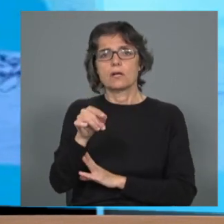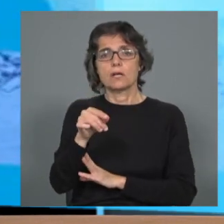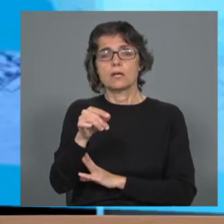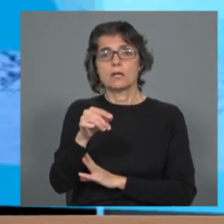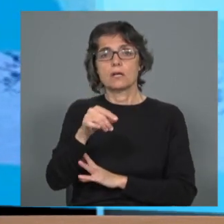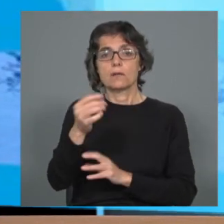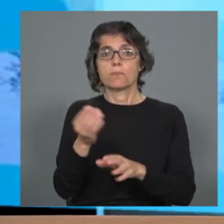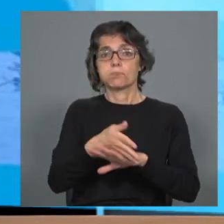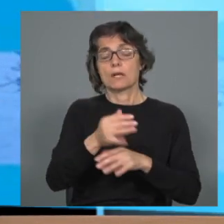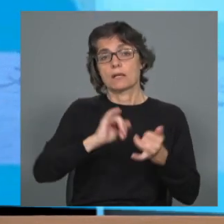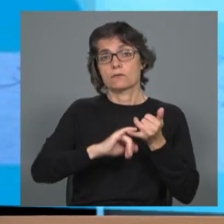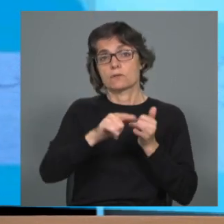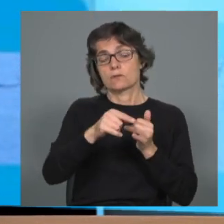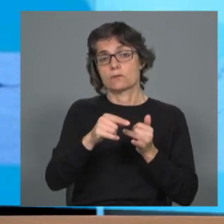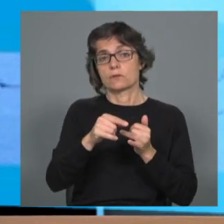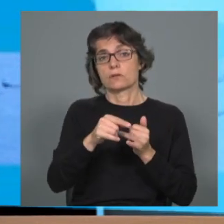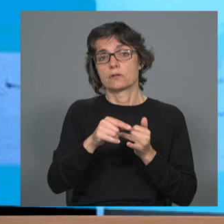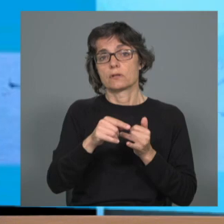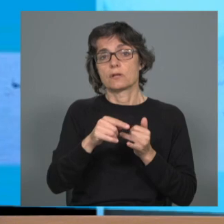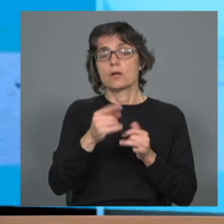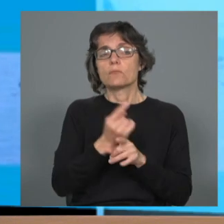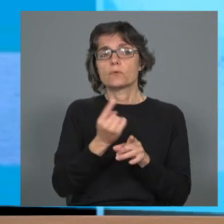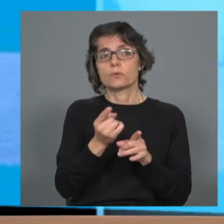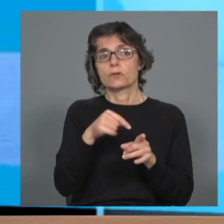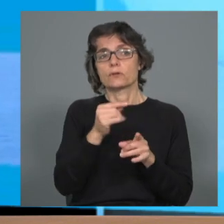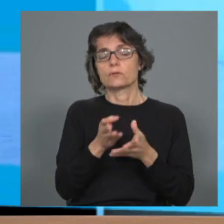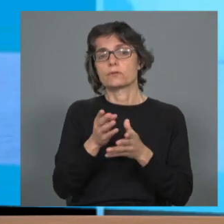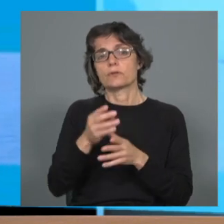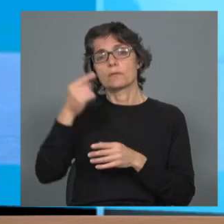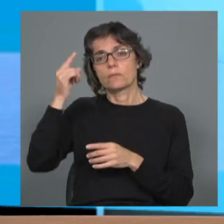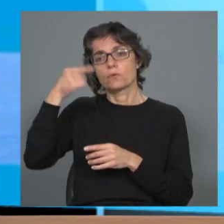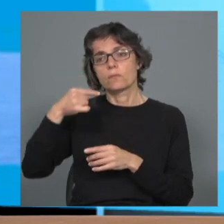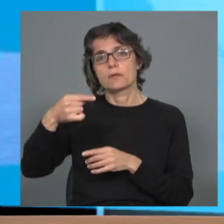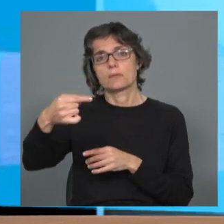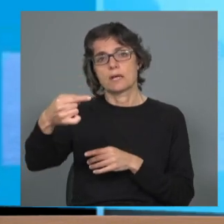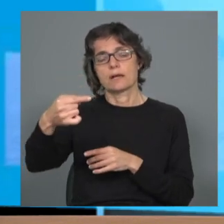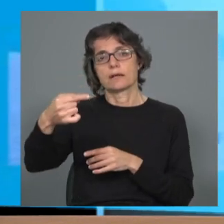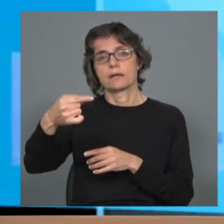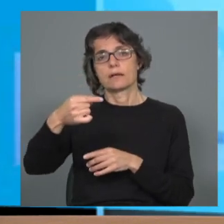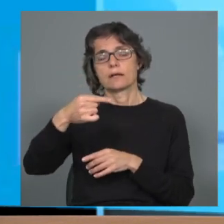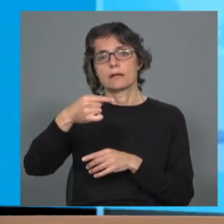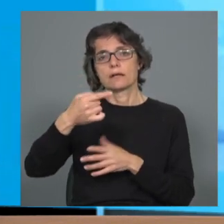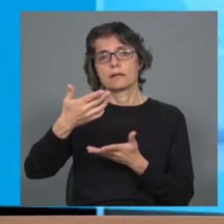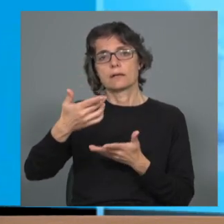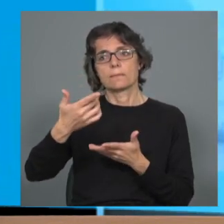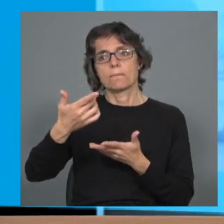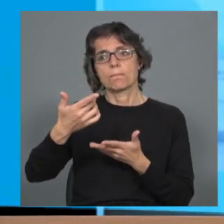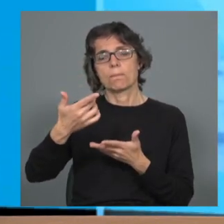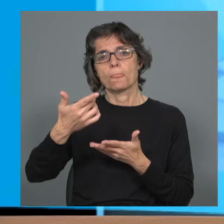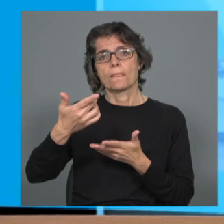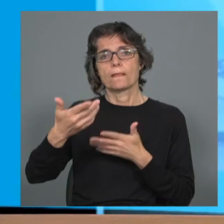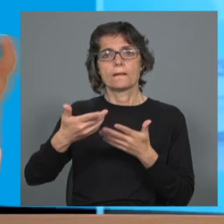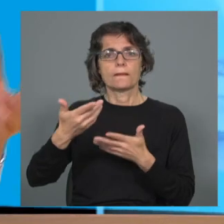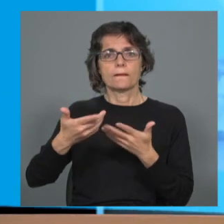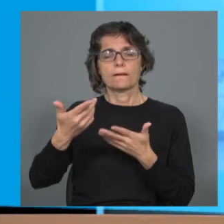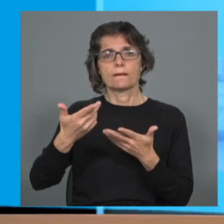Porque continuam com as mesmas rotinas, continuam com as mesmas integradas